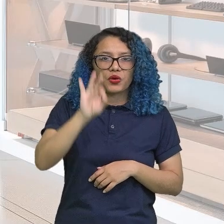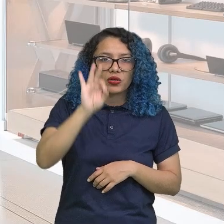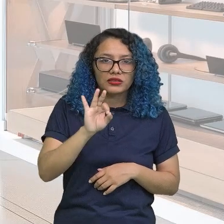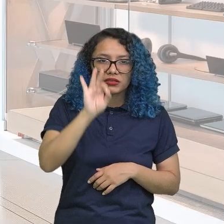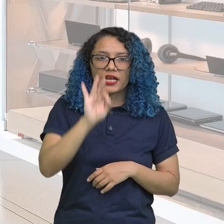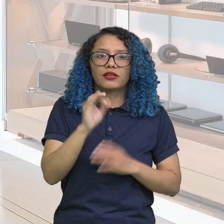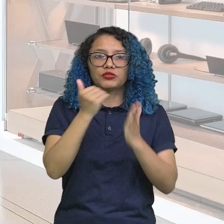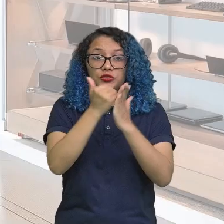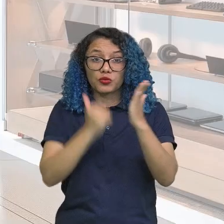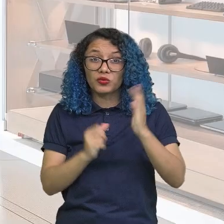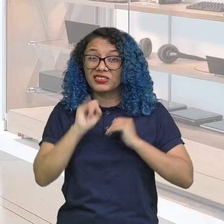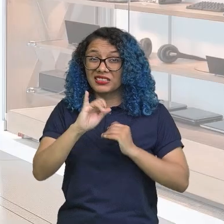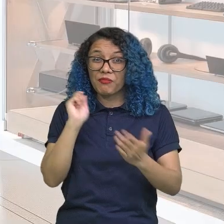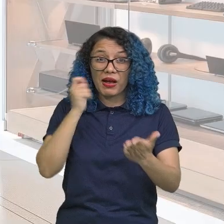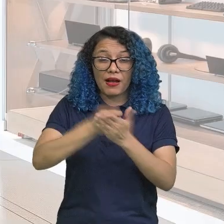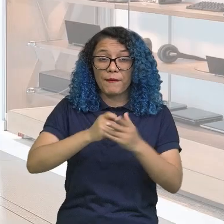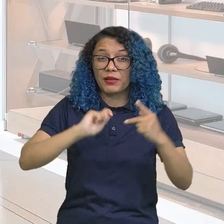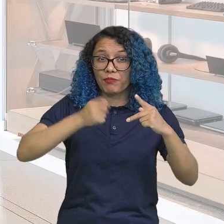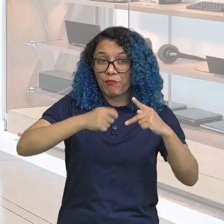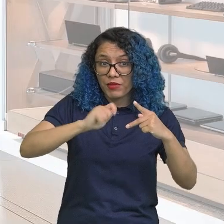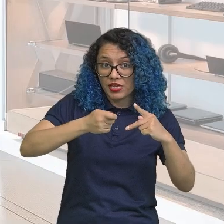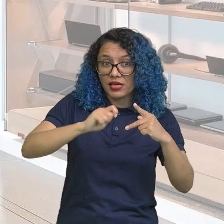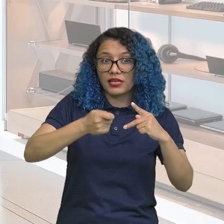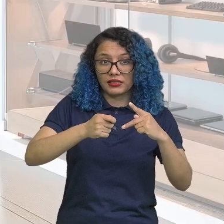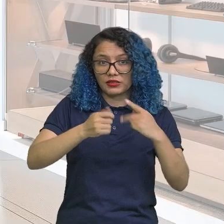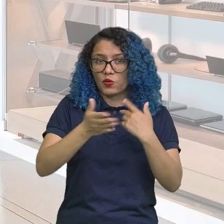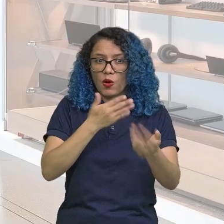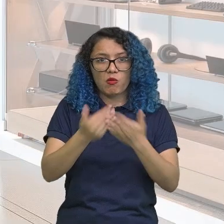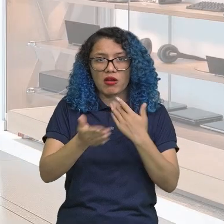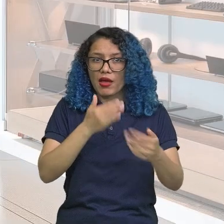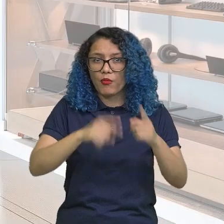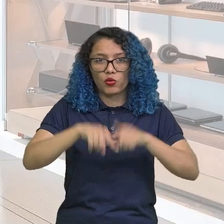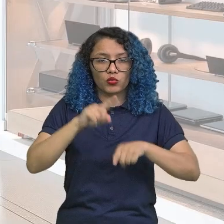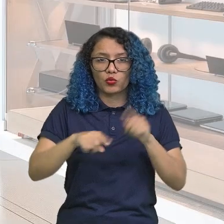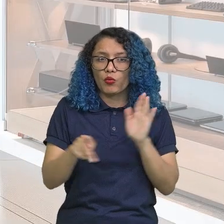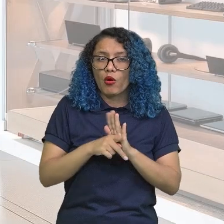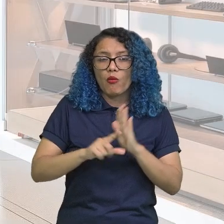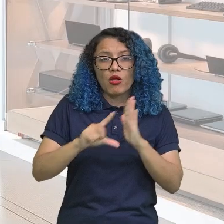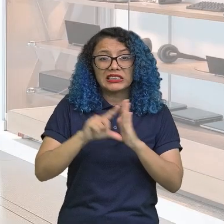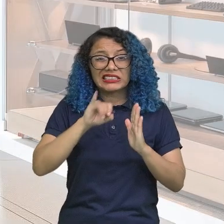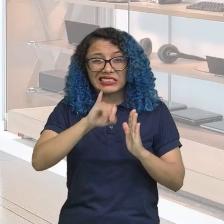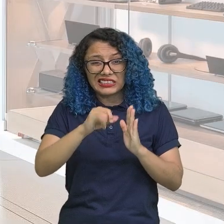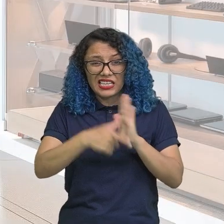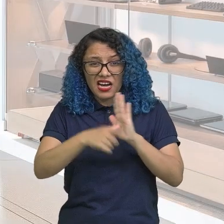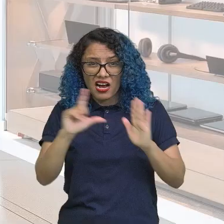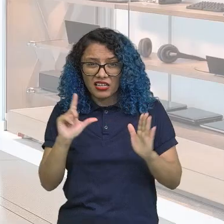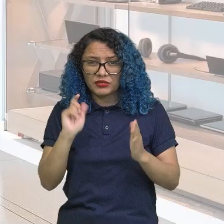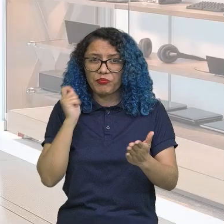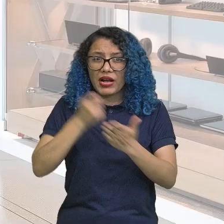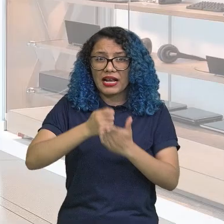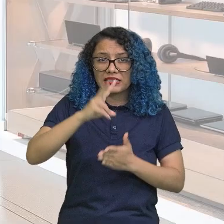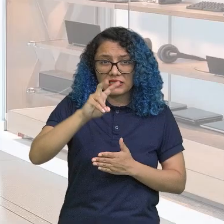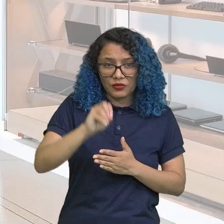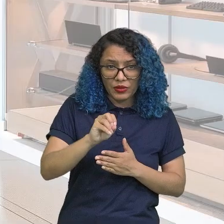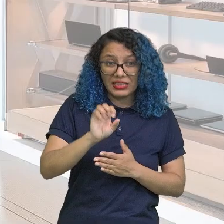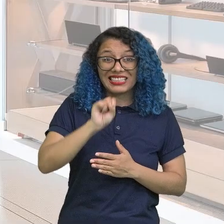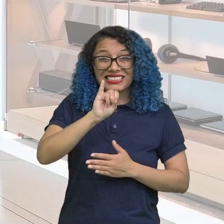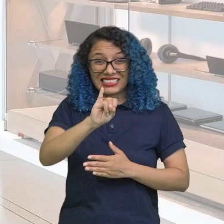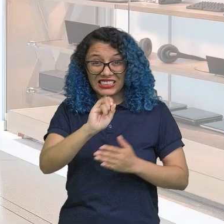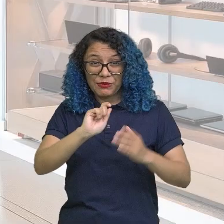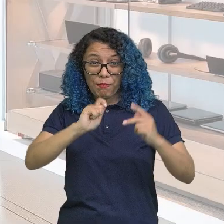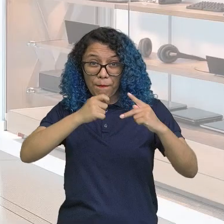pagamento via Pix em qualquer item da loja. Então, se você ia pagar R$50, no Pix você vai pagar